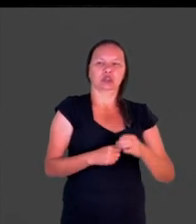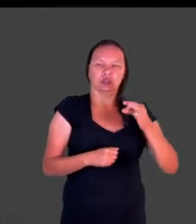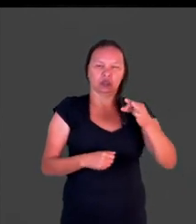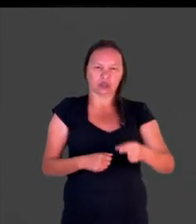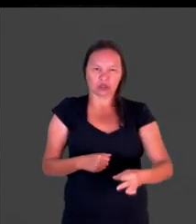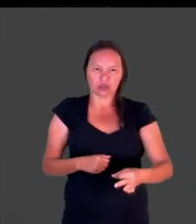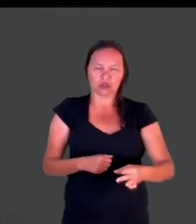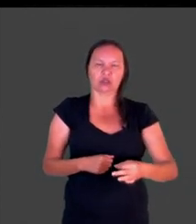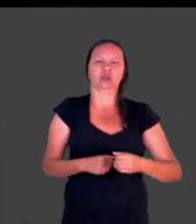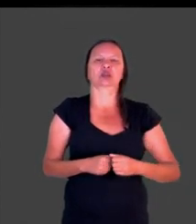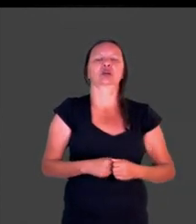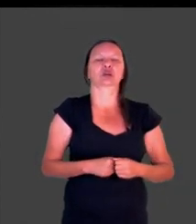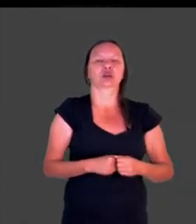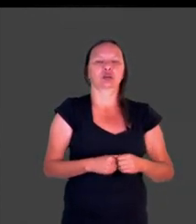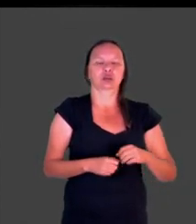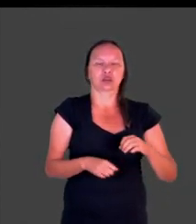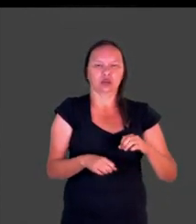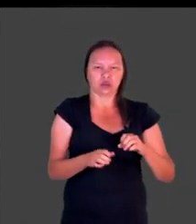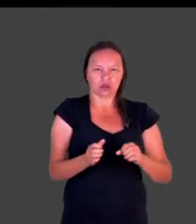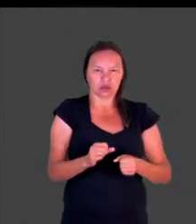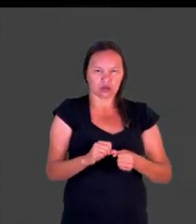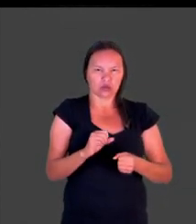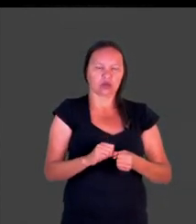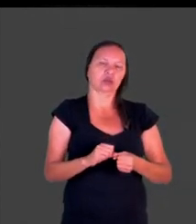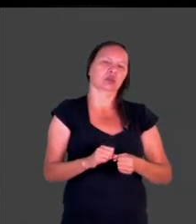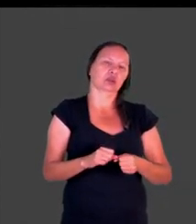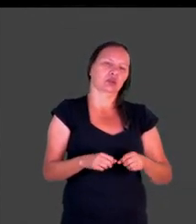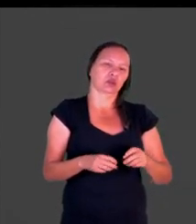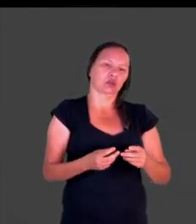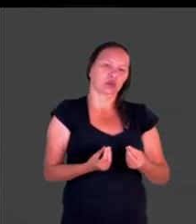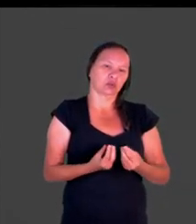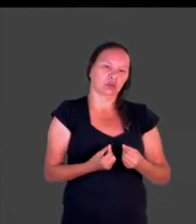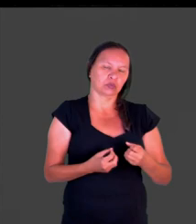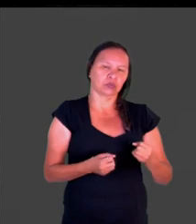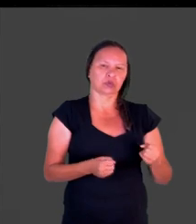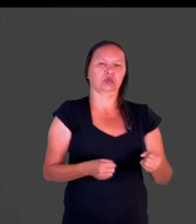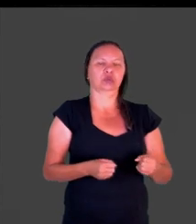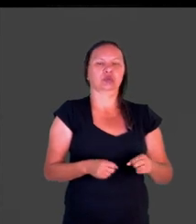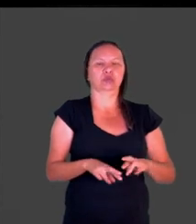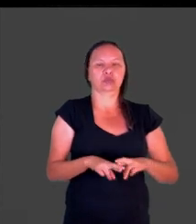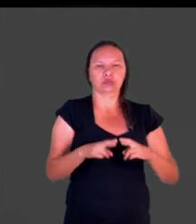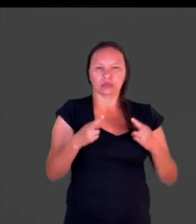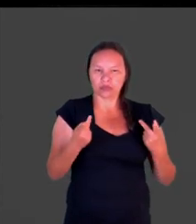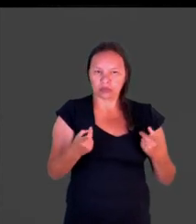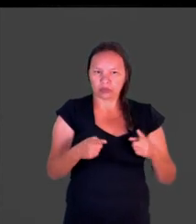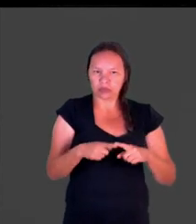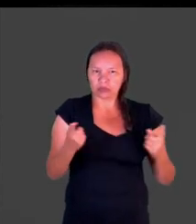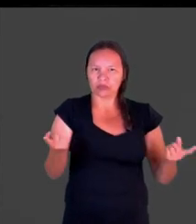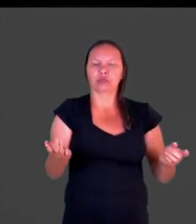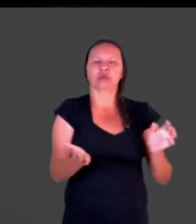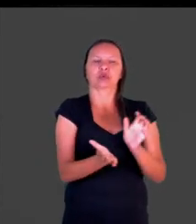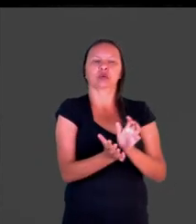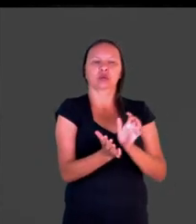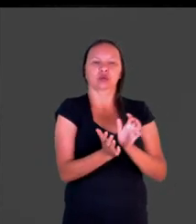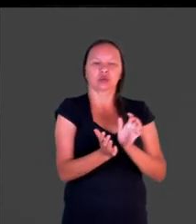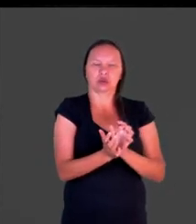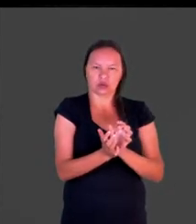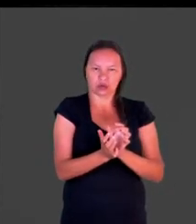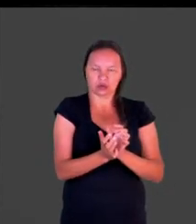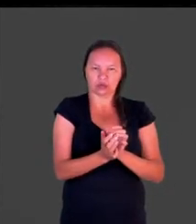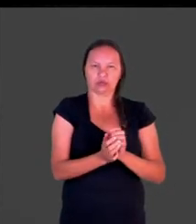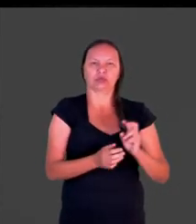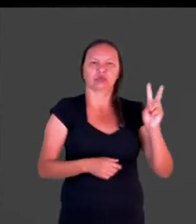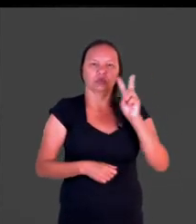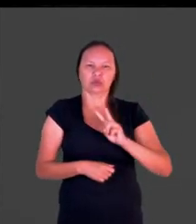imprevisibilidade do provimento mas muito mais pela possibilidade de uma construção coletiva dessa dessa